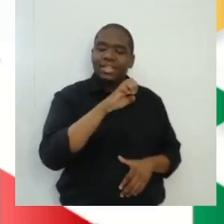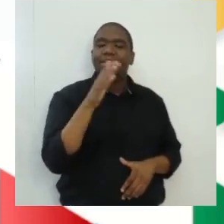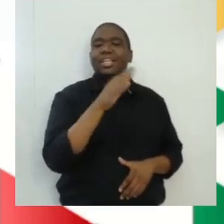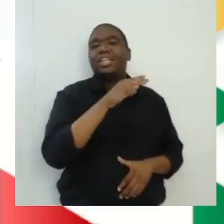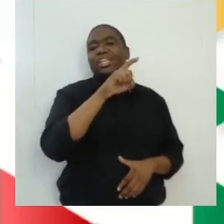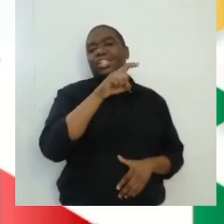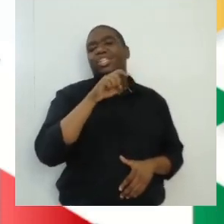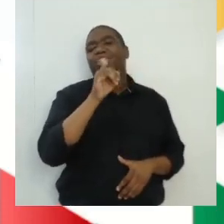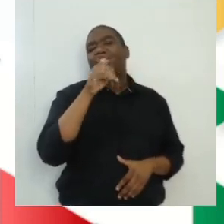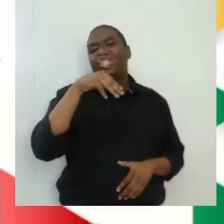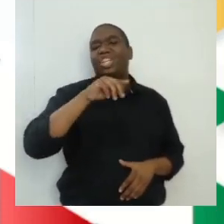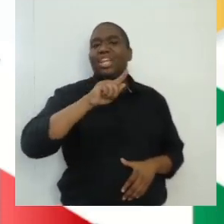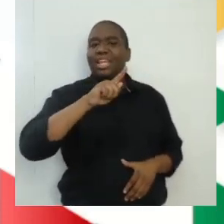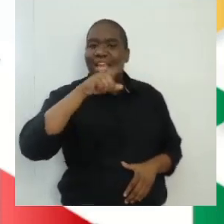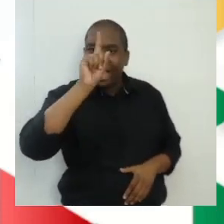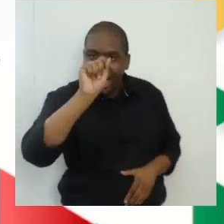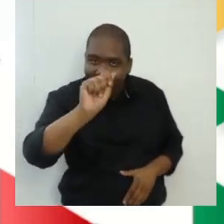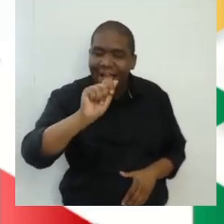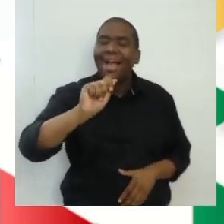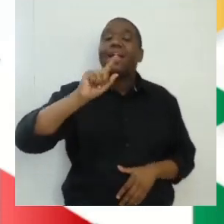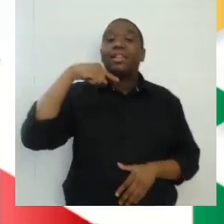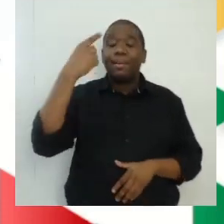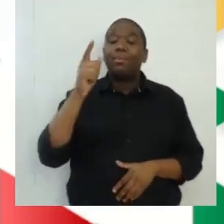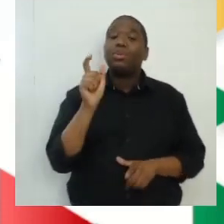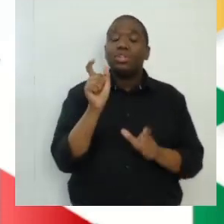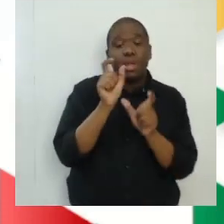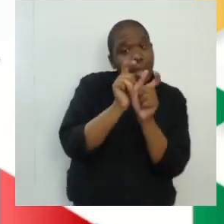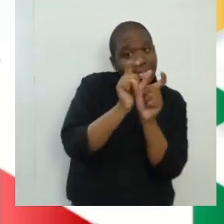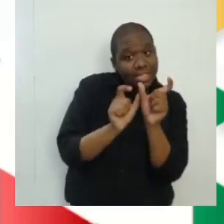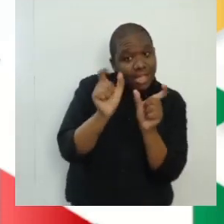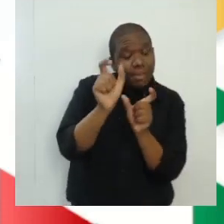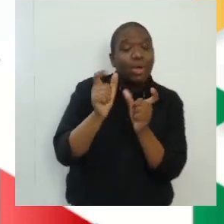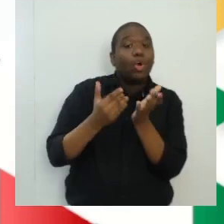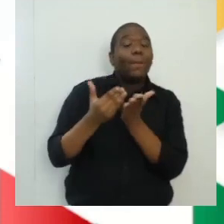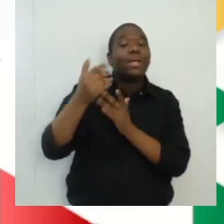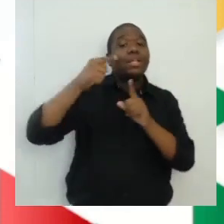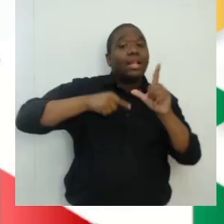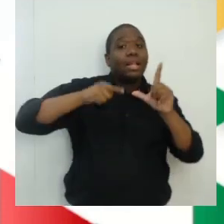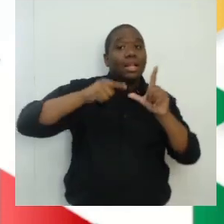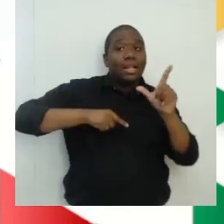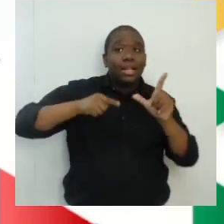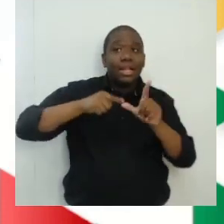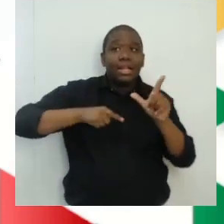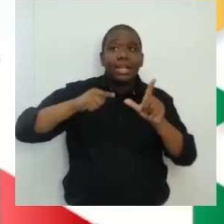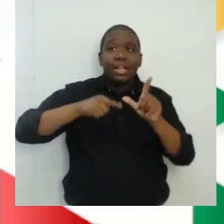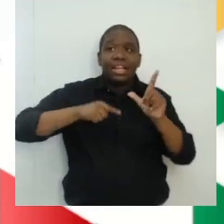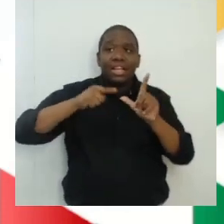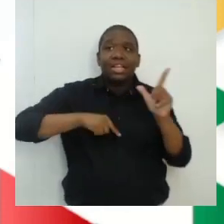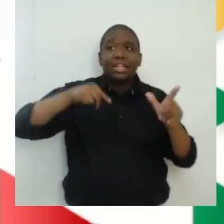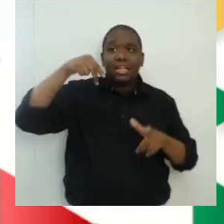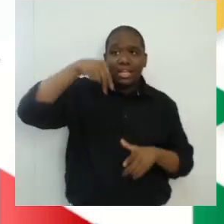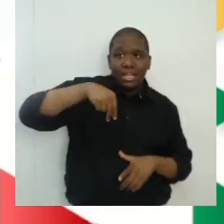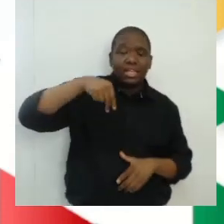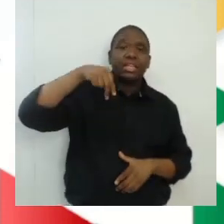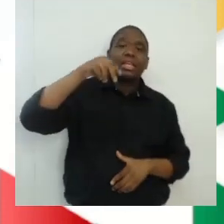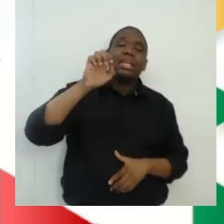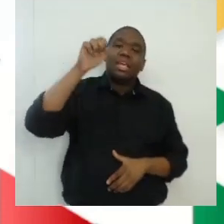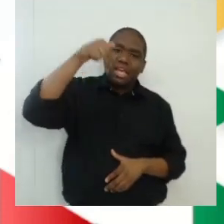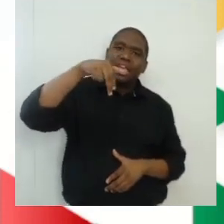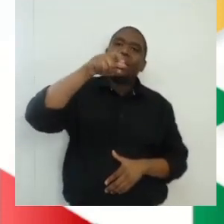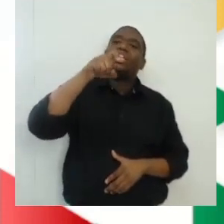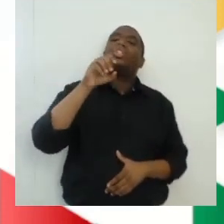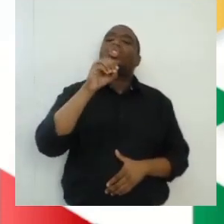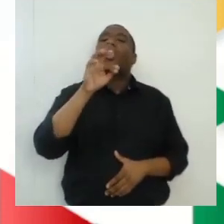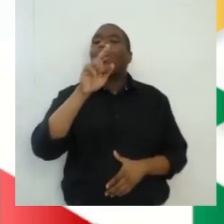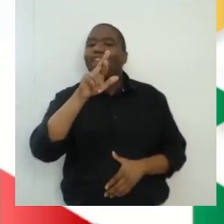xingar. E depois das sílabas iniciadas por em, como enxofre, enxada,